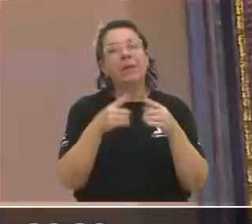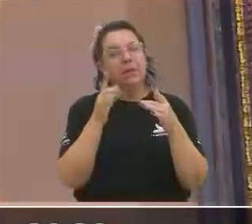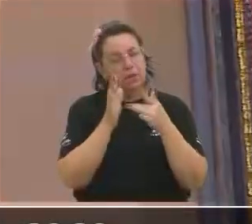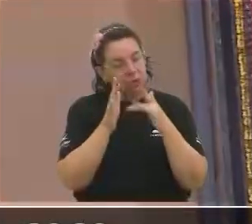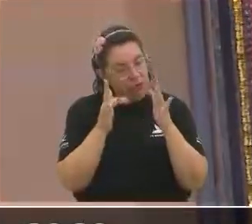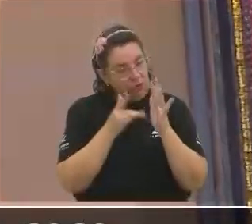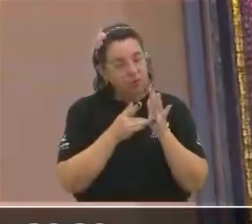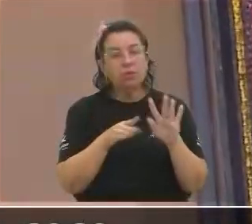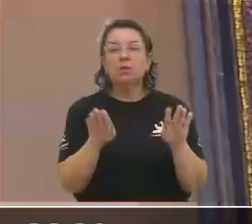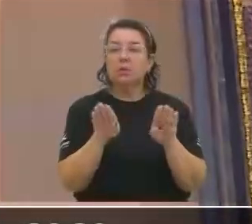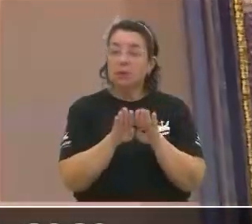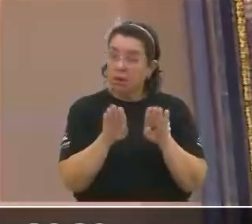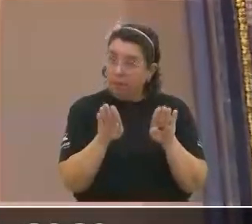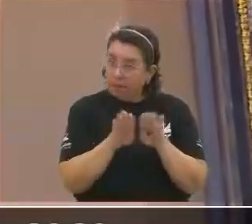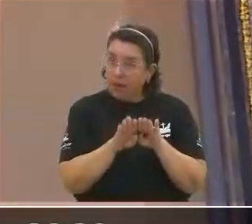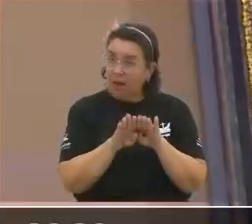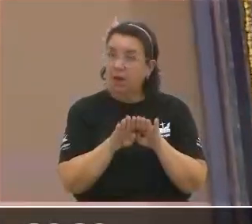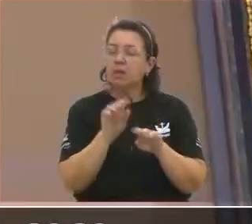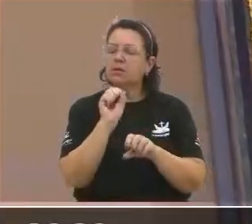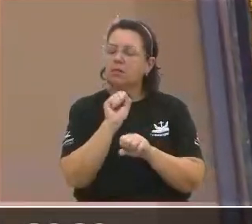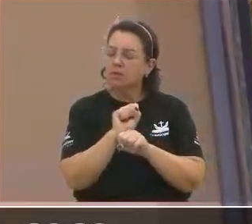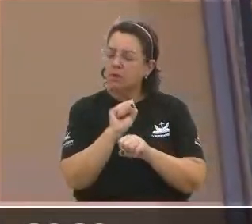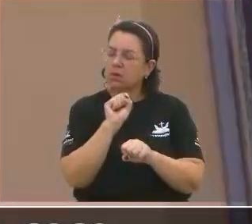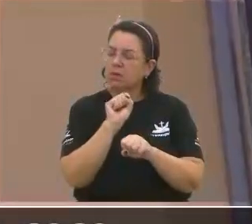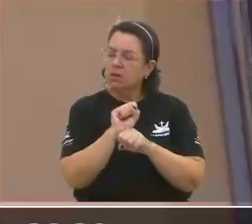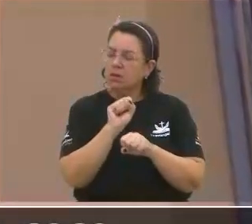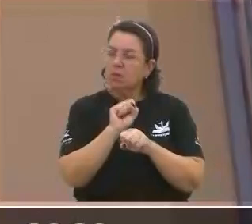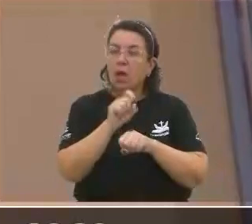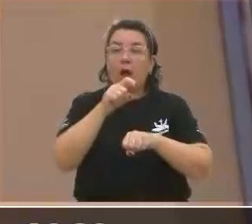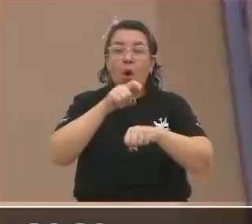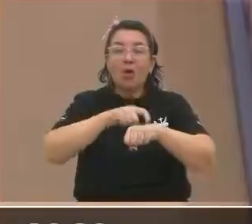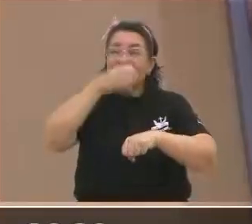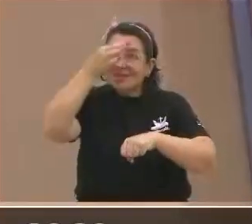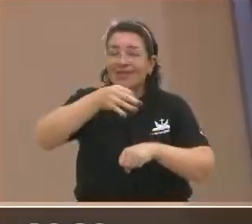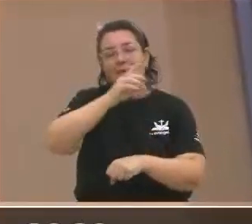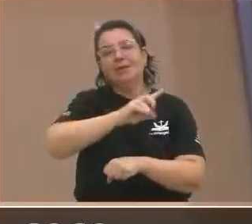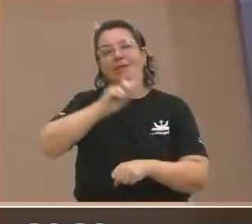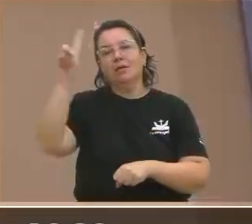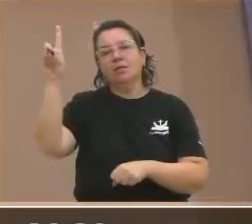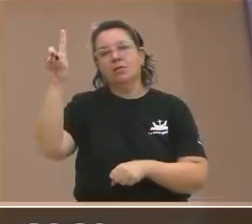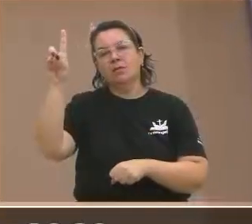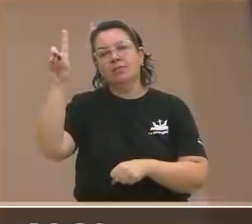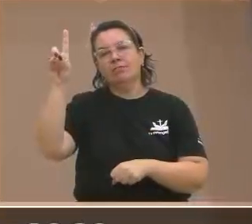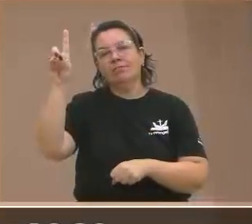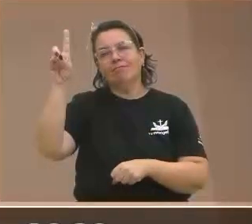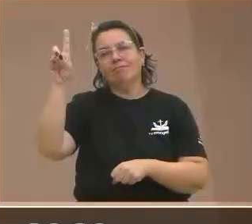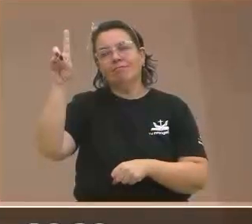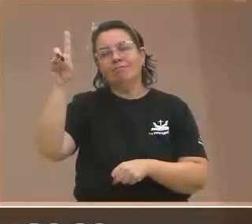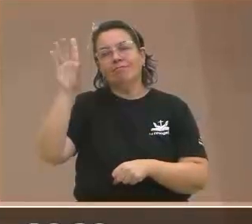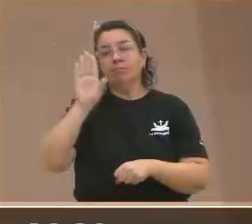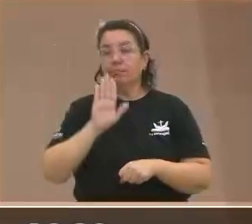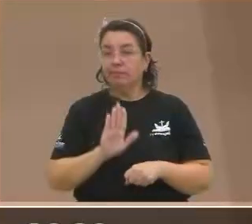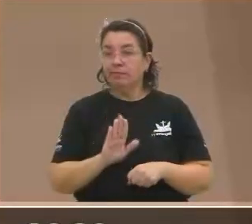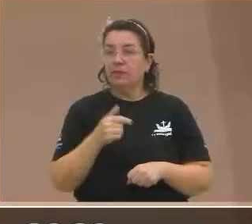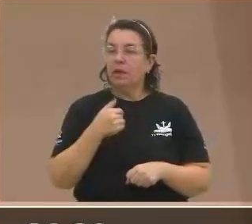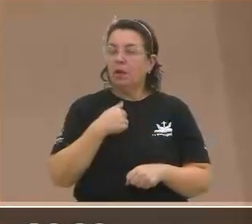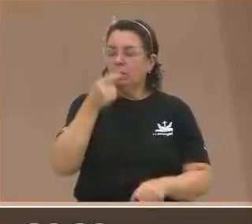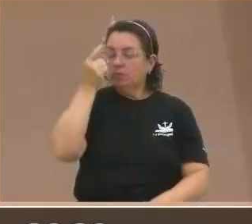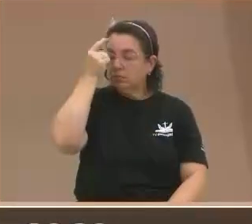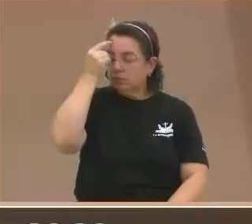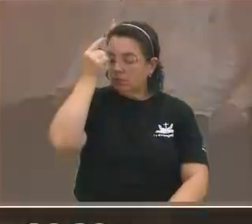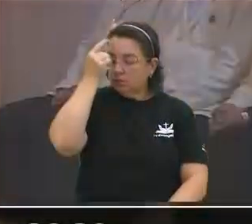teve que esperar a hora de Deus quando eu paro para pensar